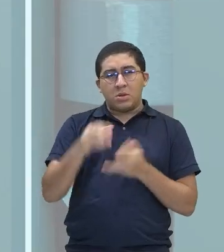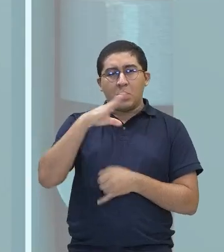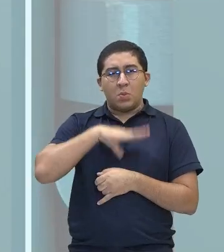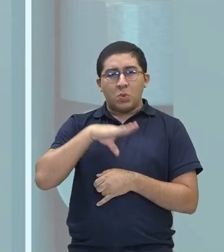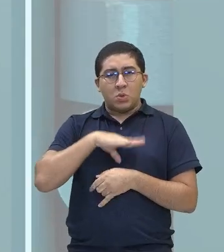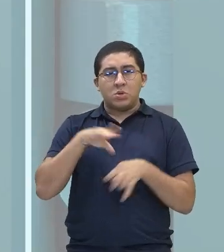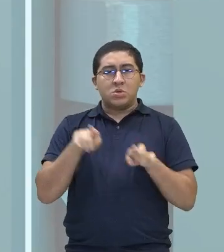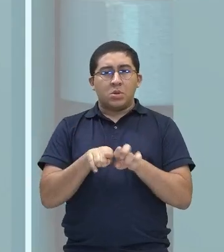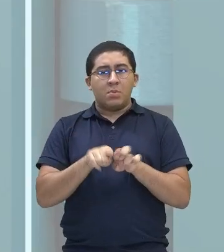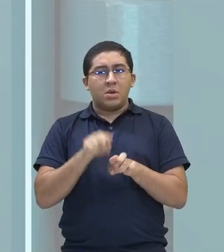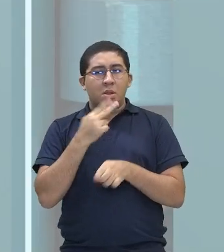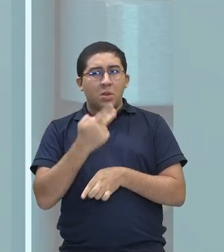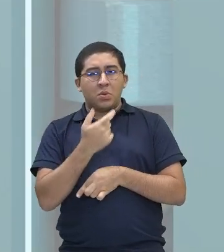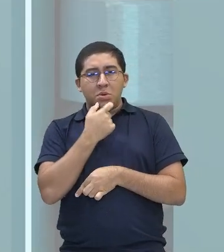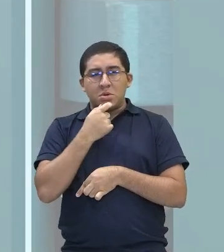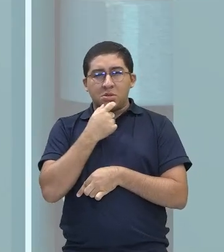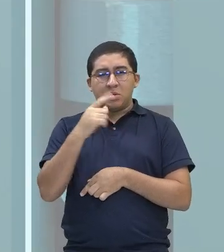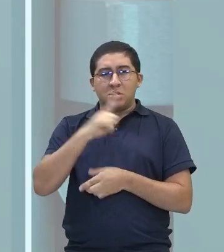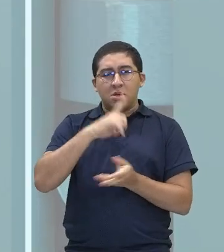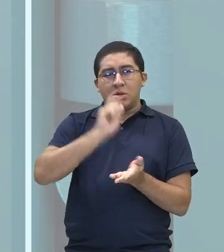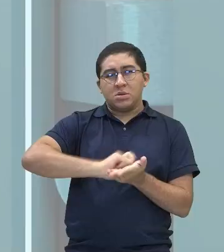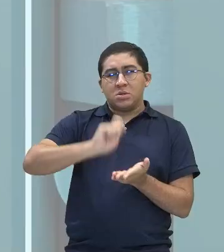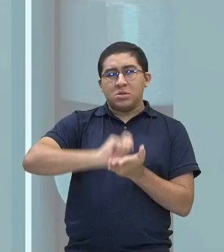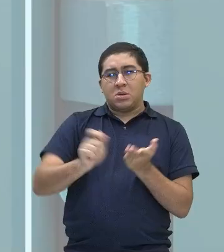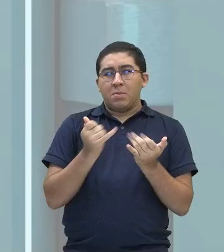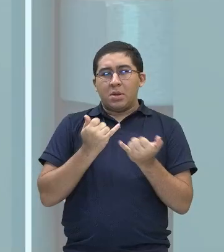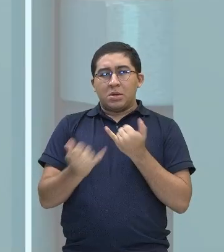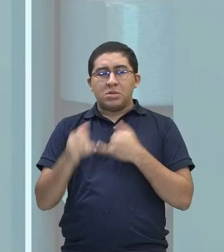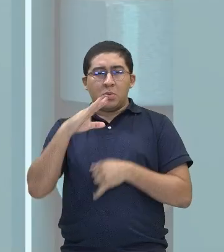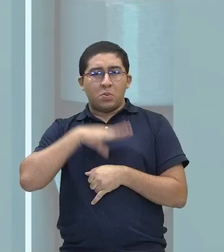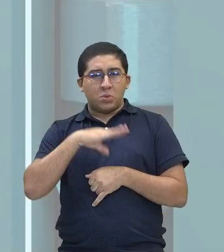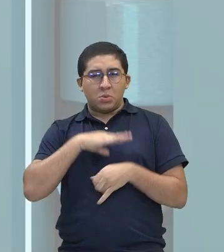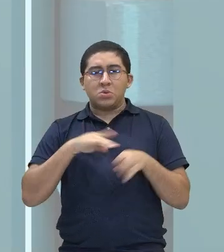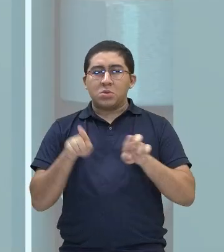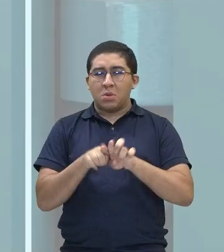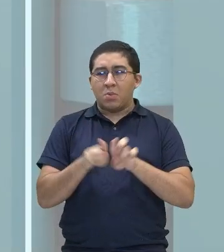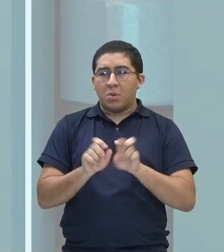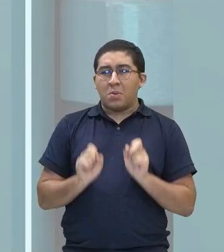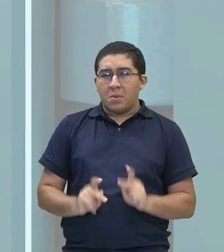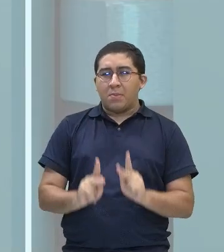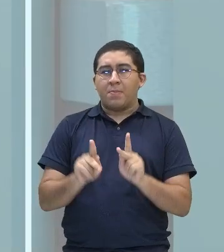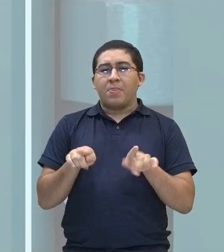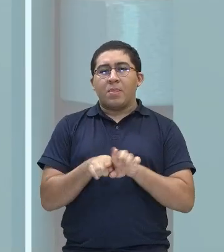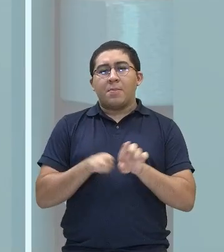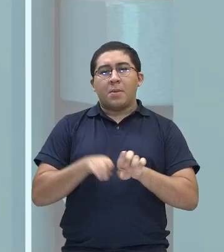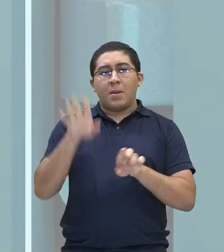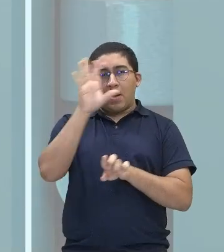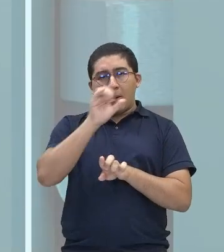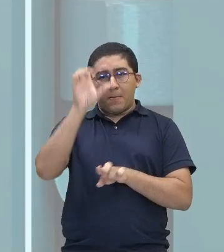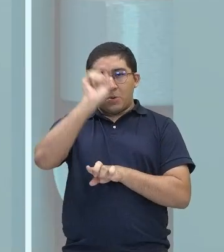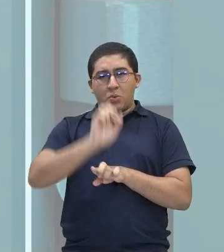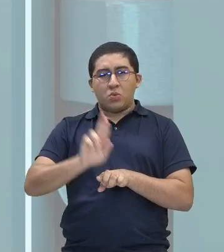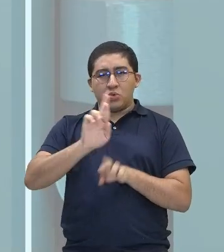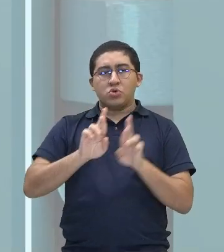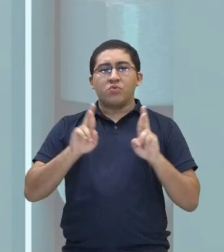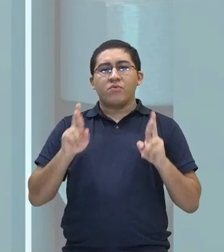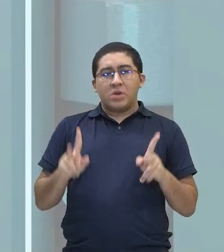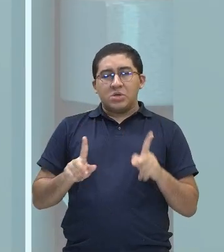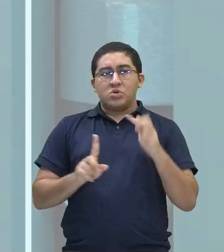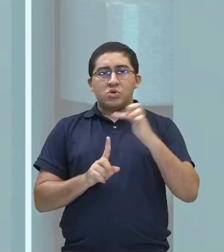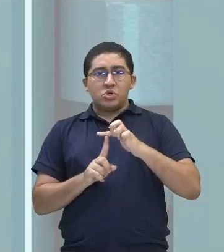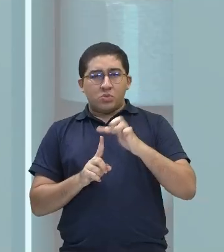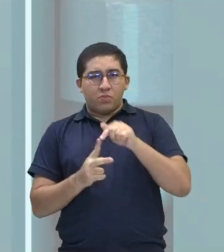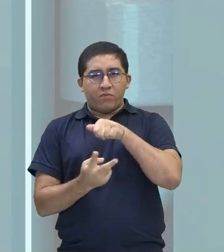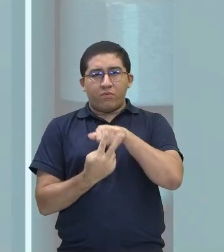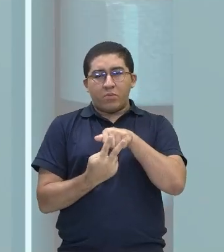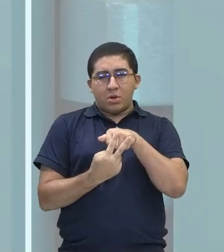língua inglesa que têm a escrita parecida com a língua portuguesa, e aprender a diferenciar o uso do infinitivo do